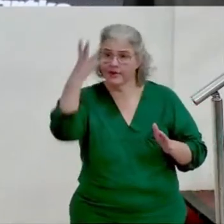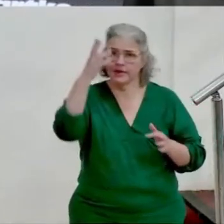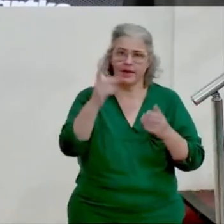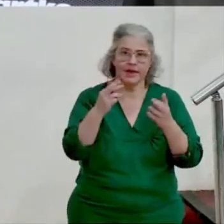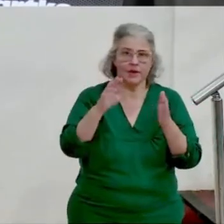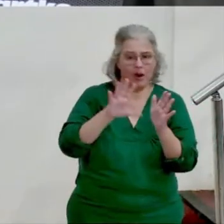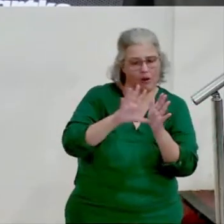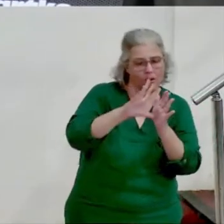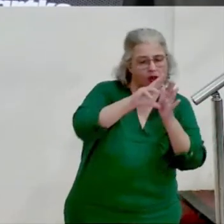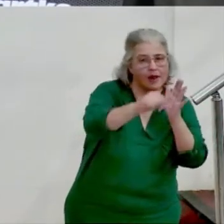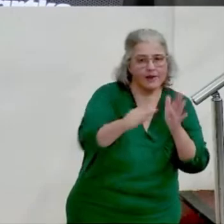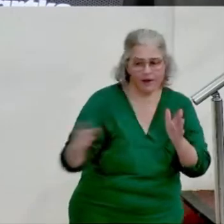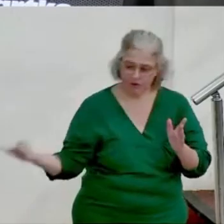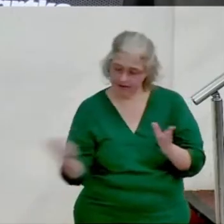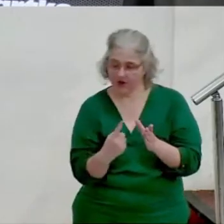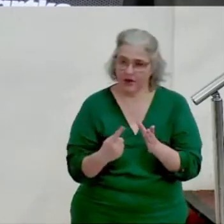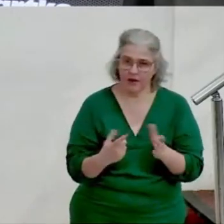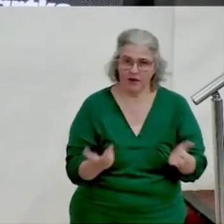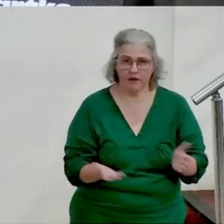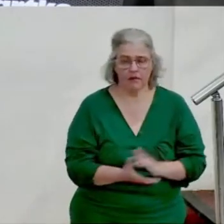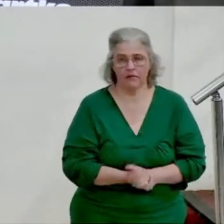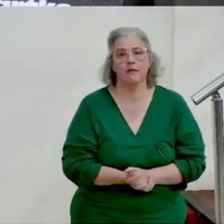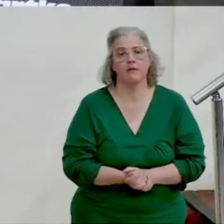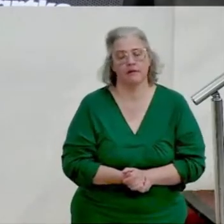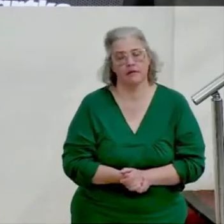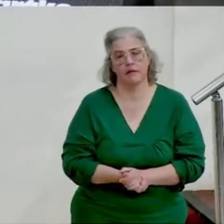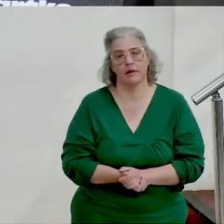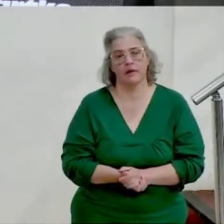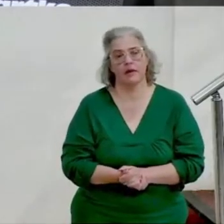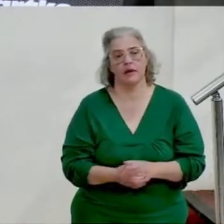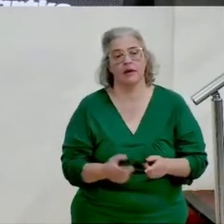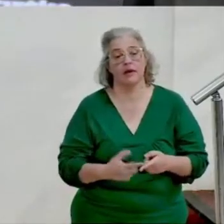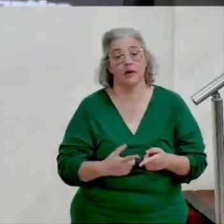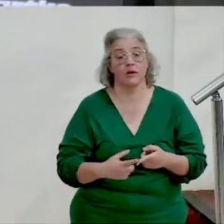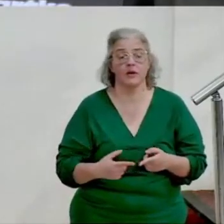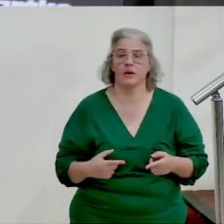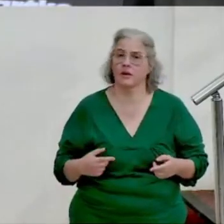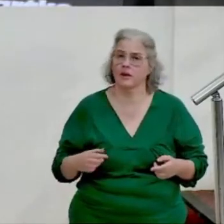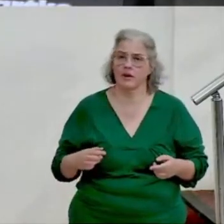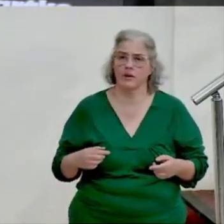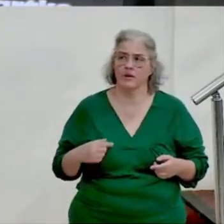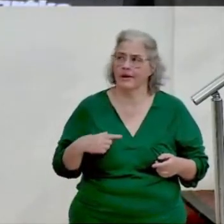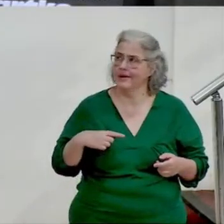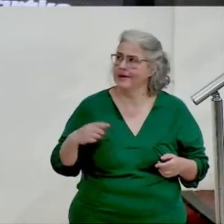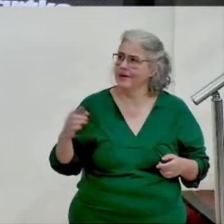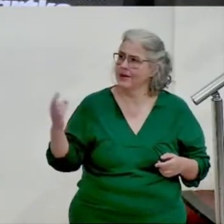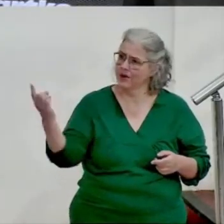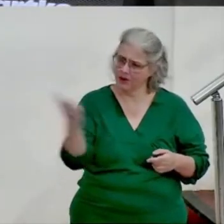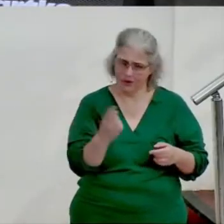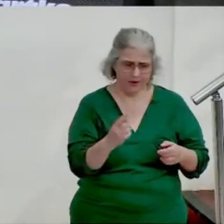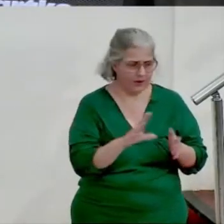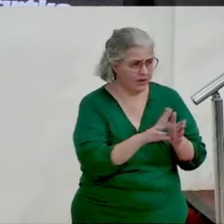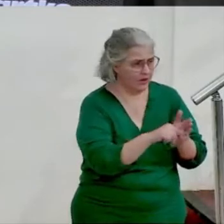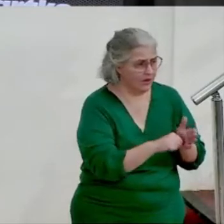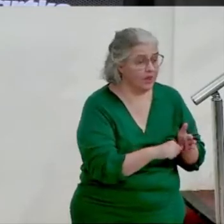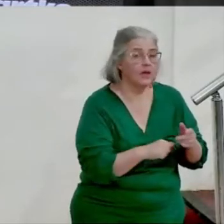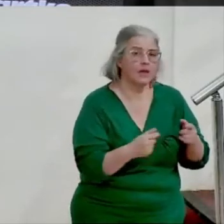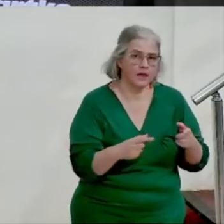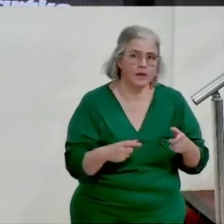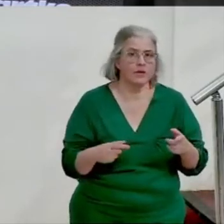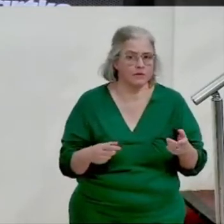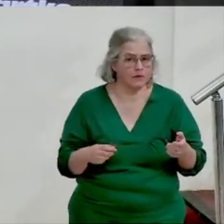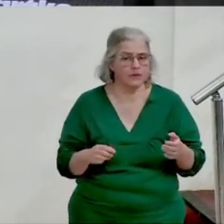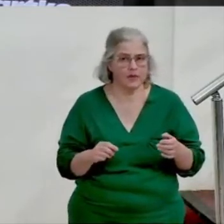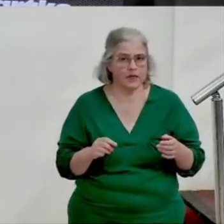eles sabiam disso muito bem. O dia do Senhor vem como ladrão. Quem inventou esta metáfora foi o próprio Senhor Jesus